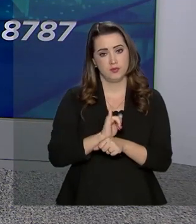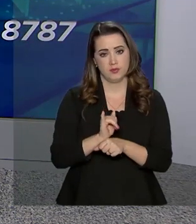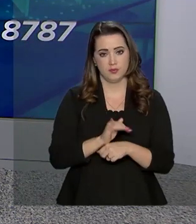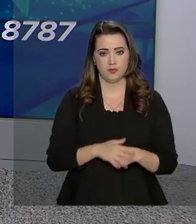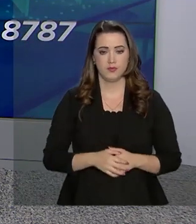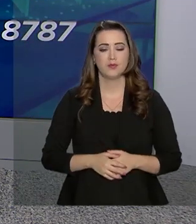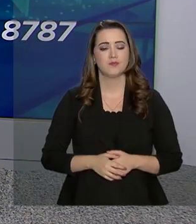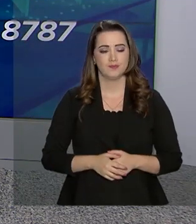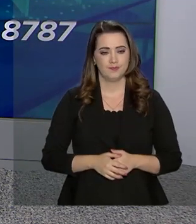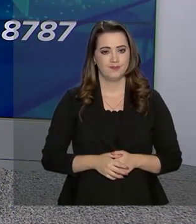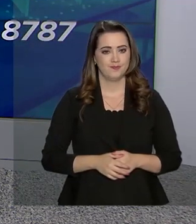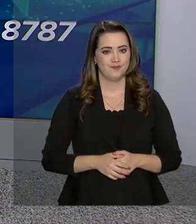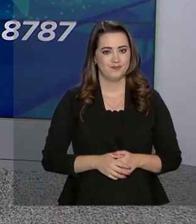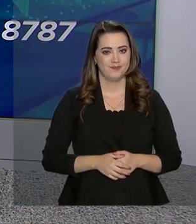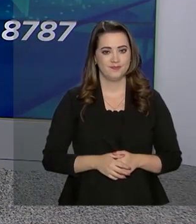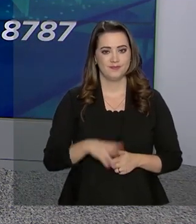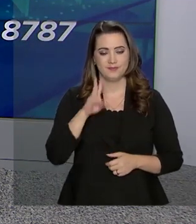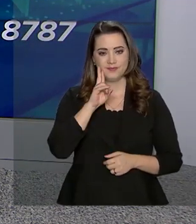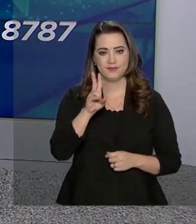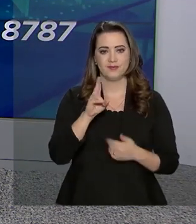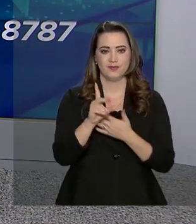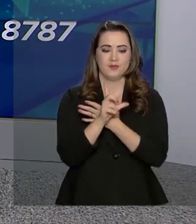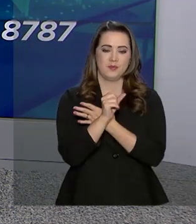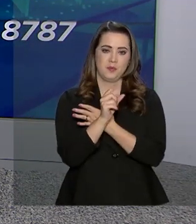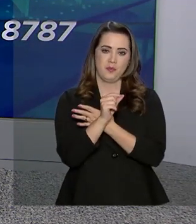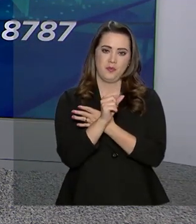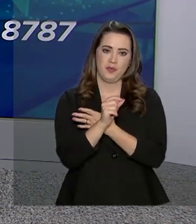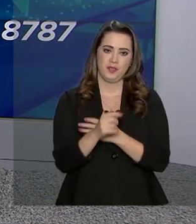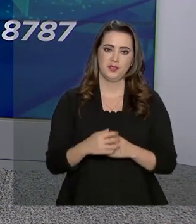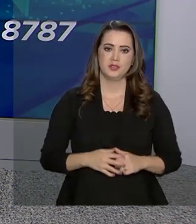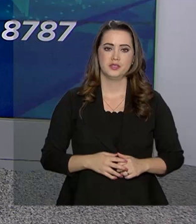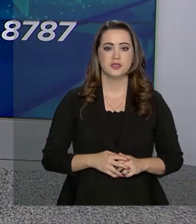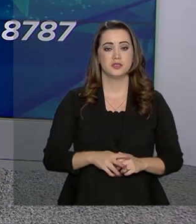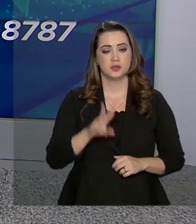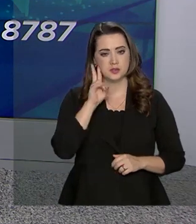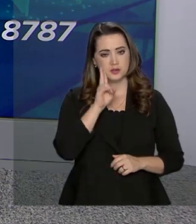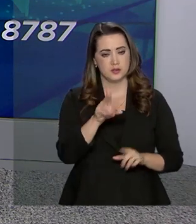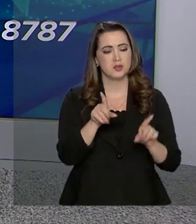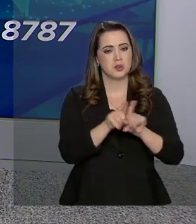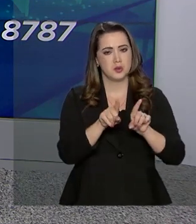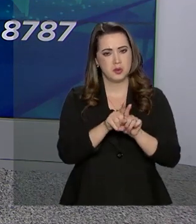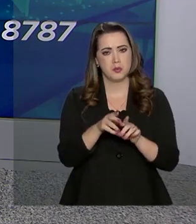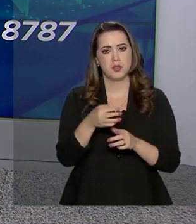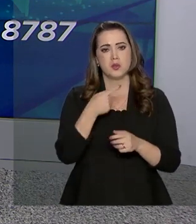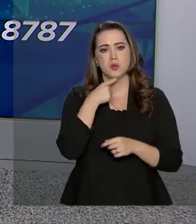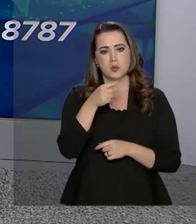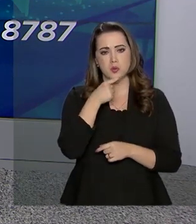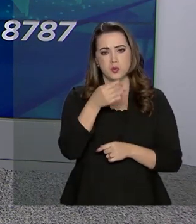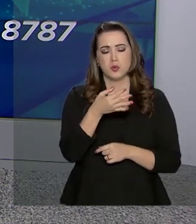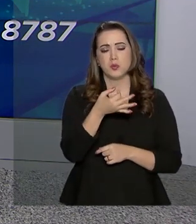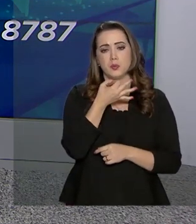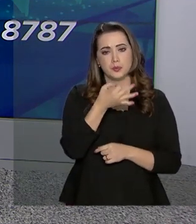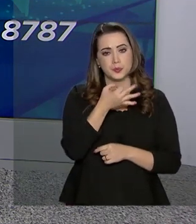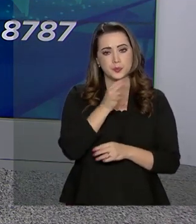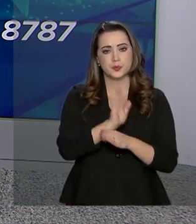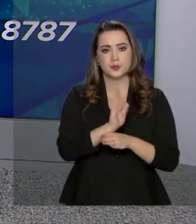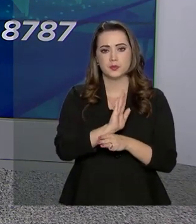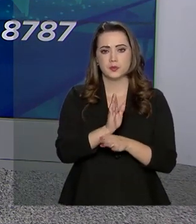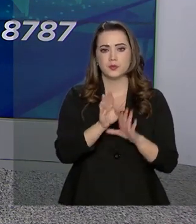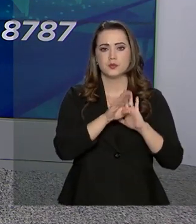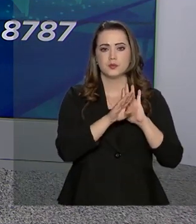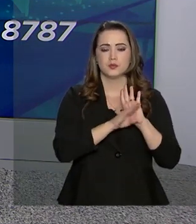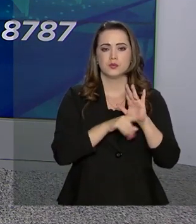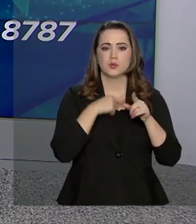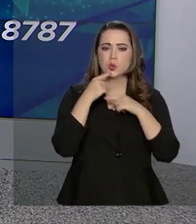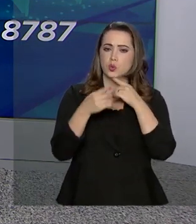da NBR e pelo canal no YouTube. Acesse também o nosso perfil no Twitter. Você pode ainda mandar sugestões de reportagens e